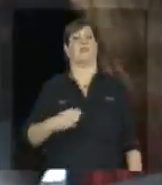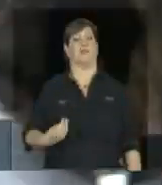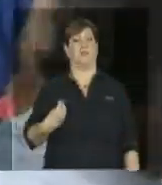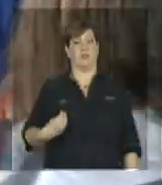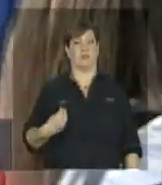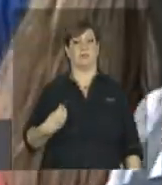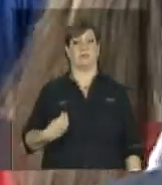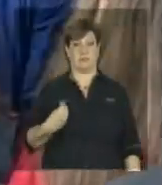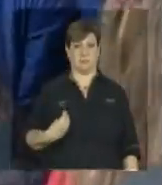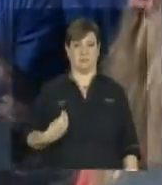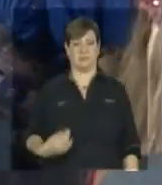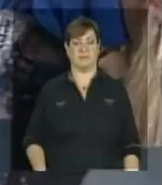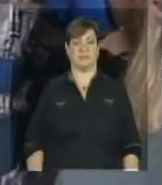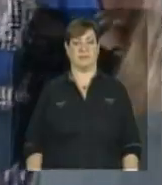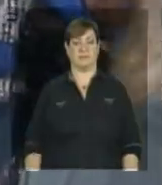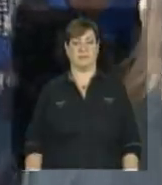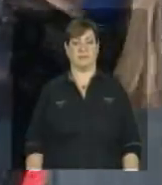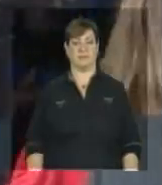funcionamento.